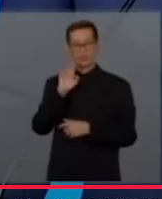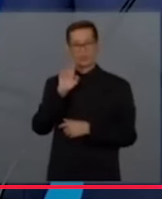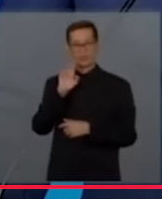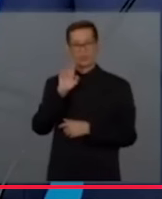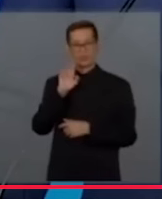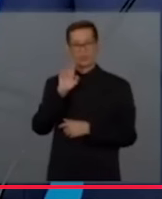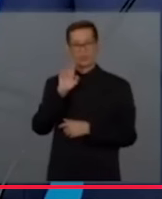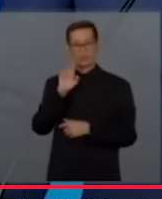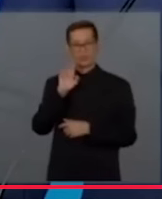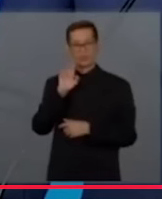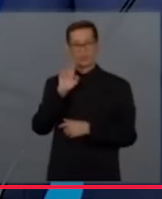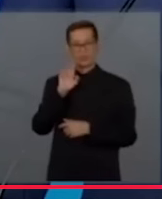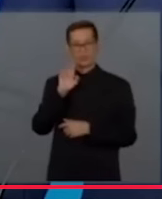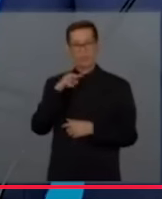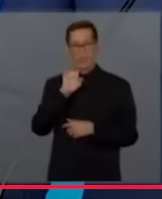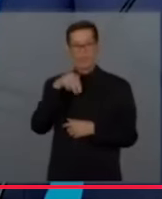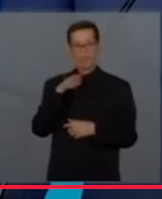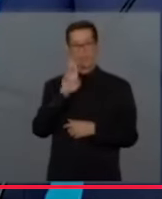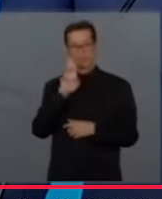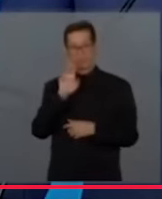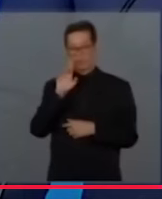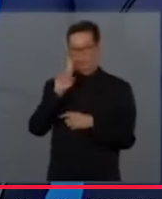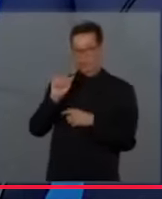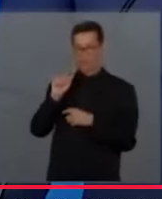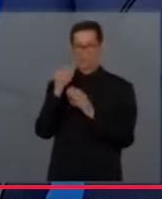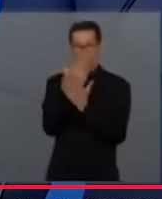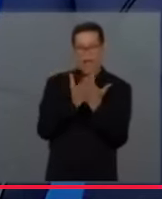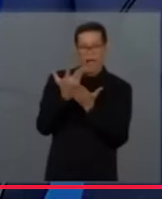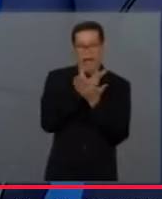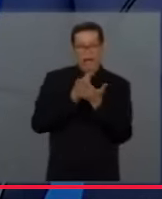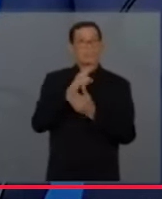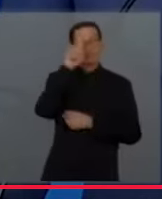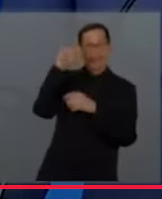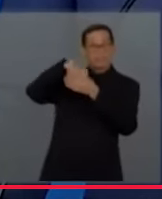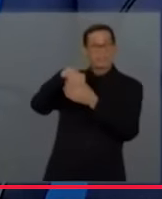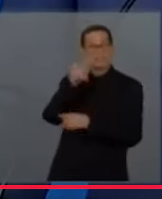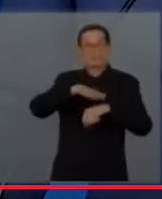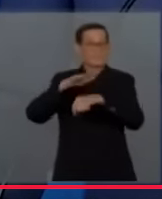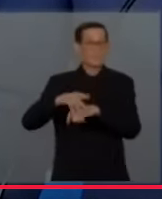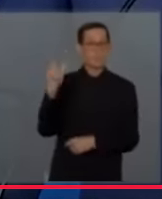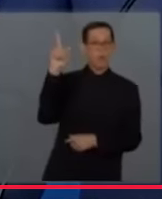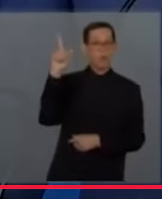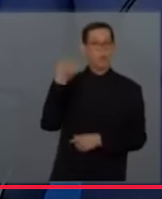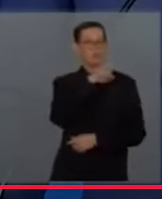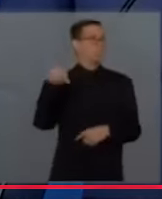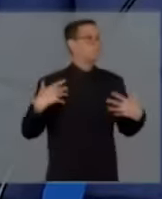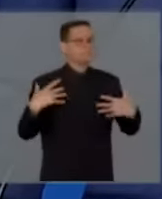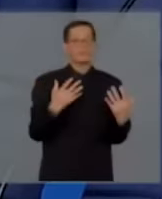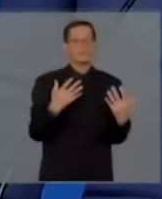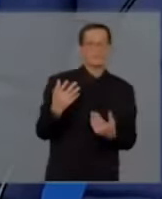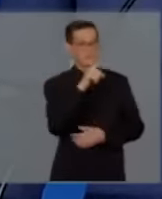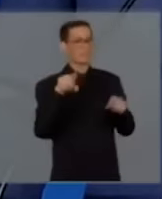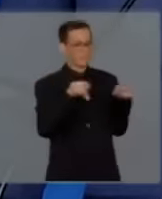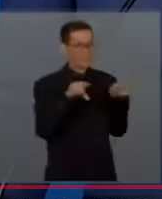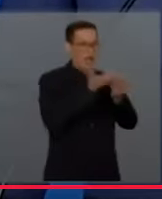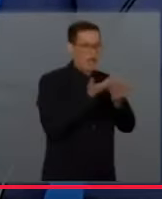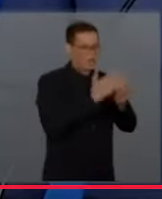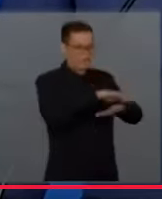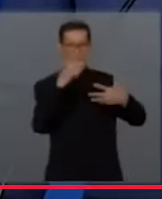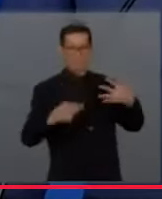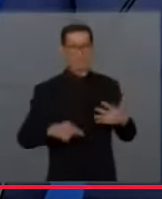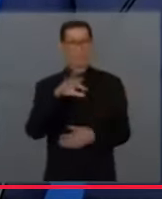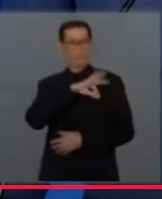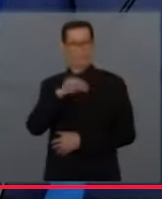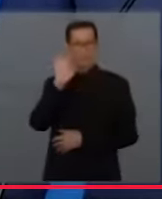17 a garrafa esu ainda se abre ou não abre o seu sigilo bancário Aliás quando abriu o anexo 3 do inquérito da máfia das creches na Polícia Federal rapaz